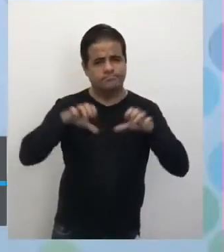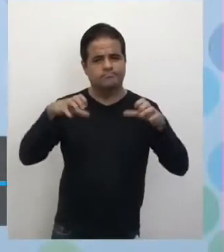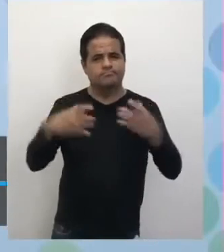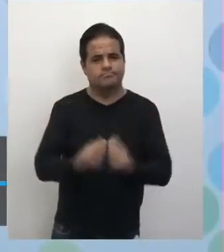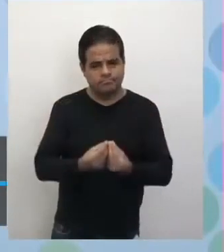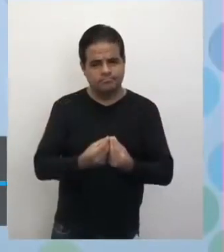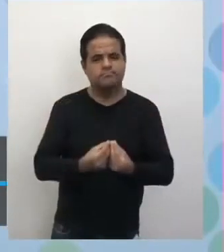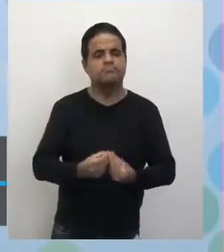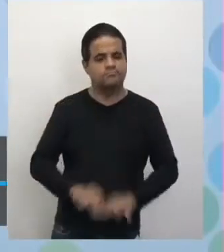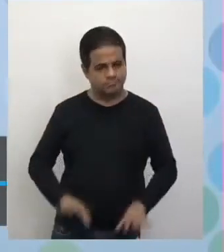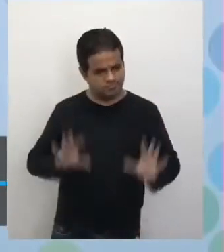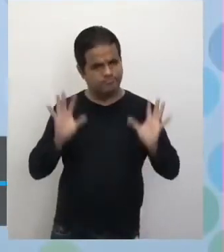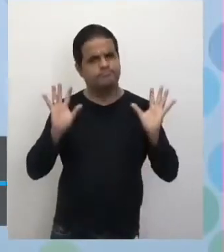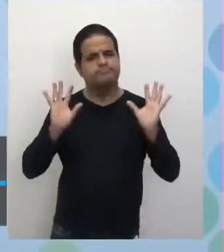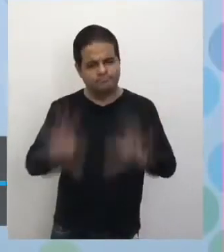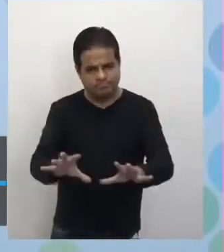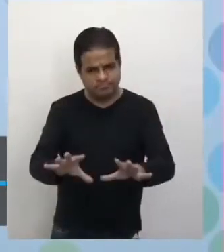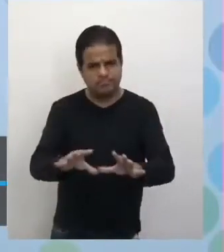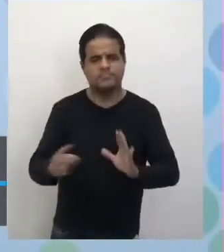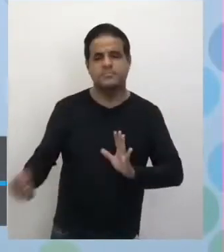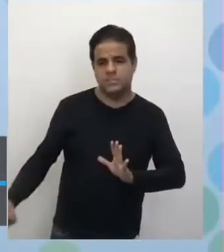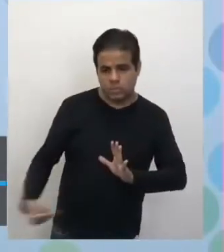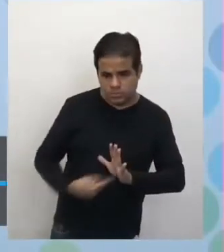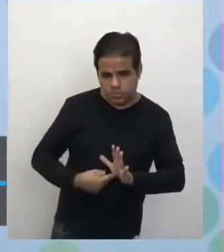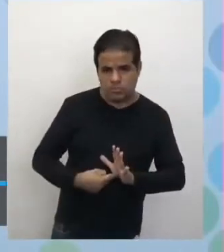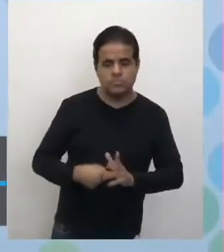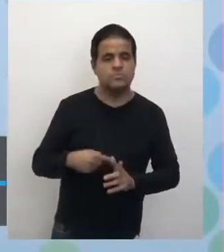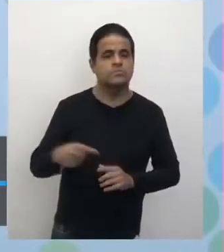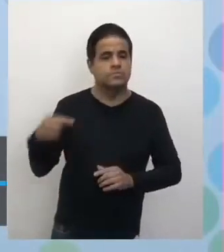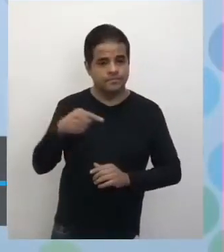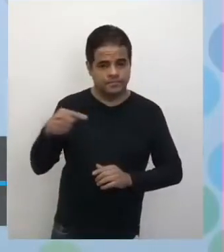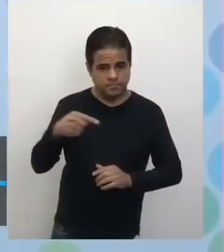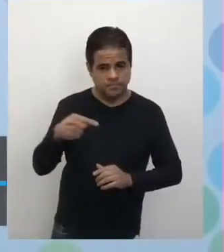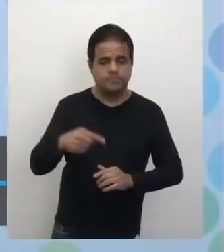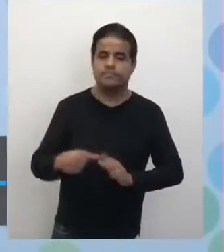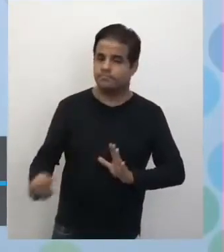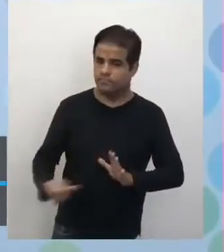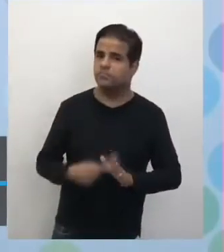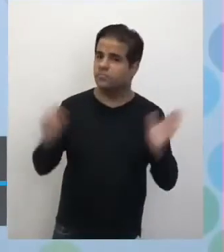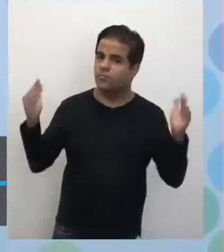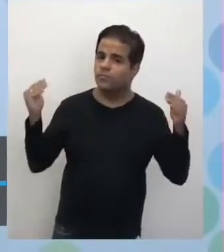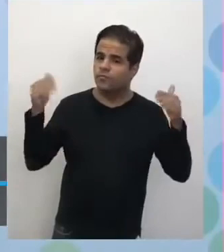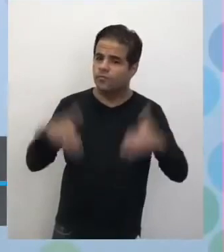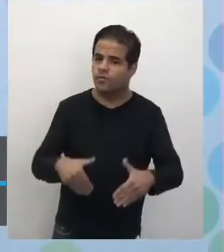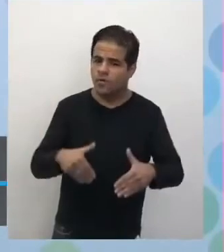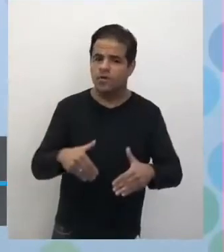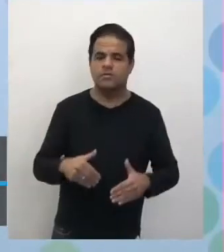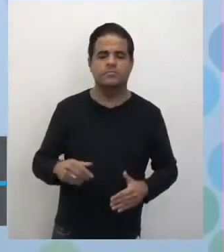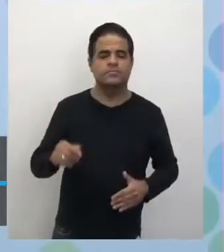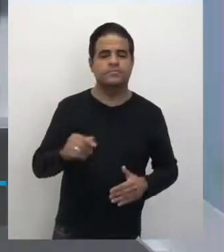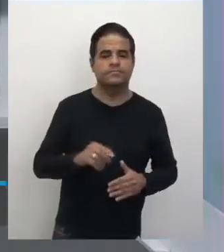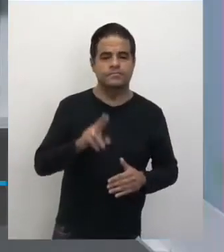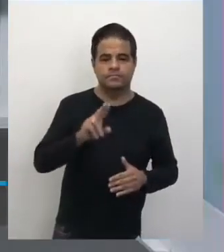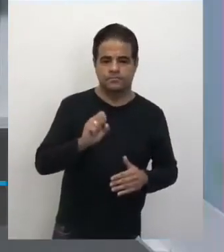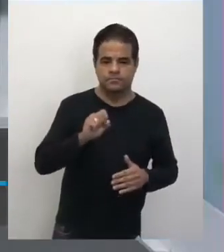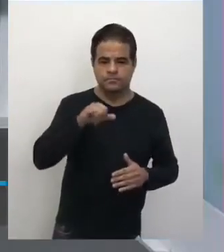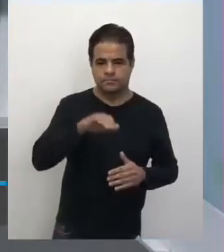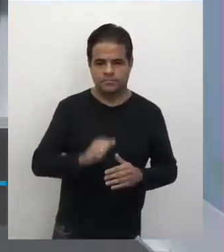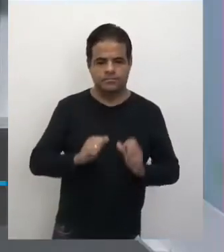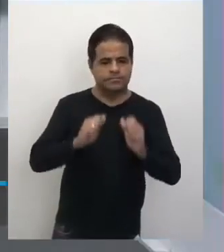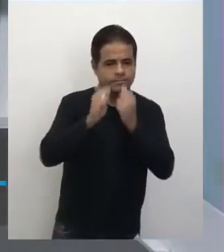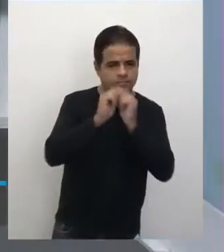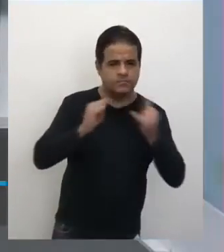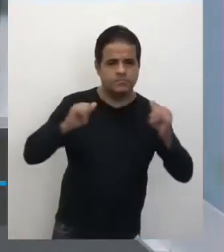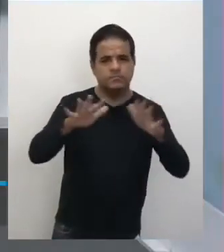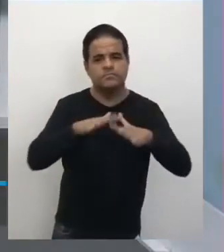efeito dominó. Então eu acho que esse ponto negativo aí é um dos principais focos da gente ver nessa questão da usina hidrelétrica, a questão do meio ambiente